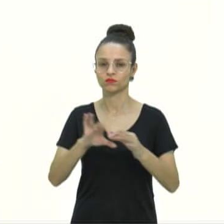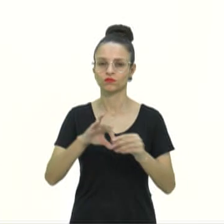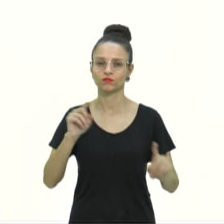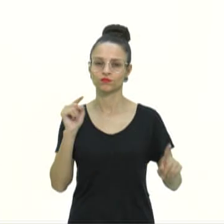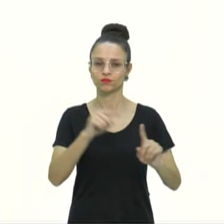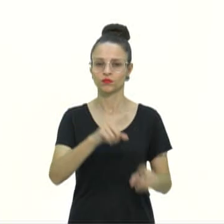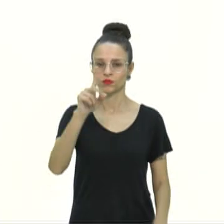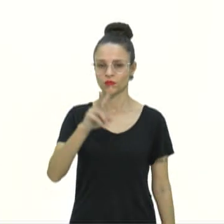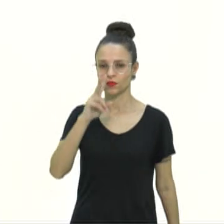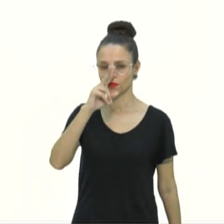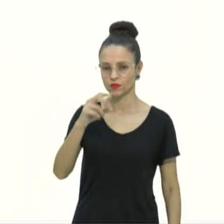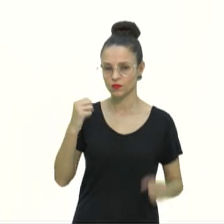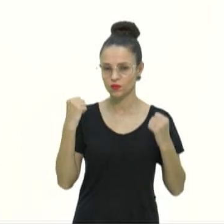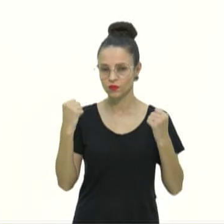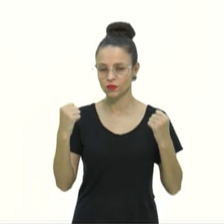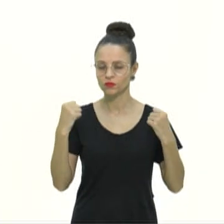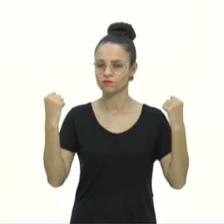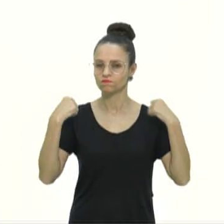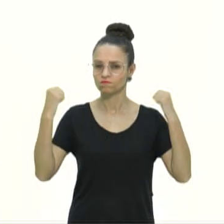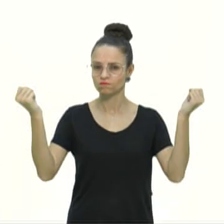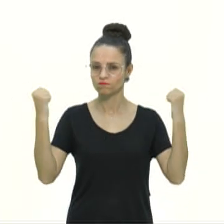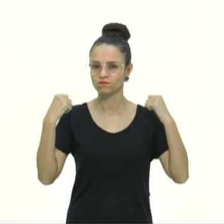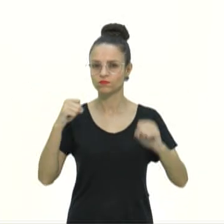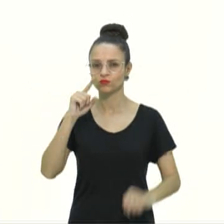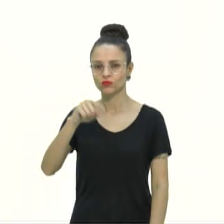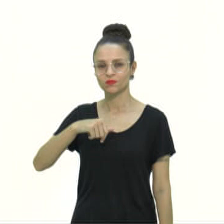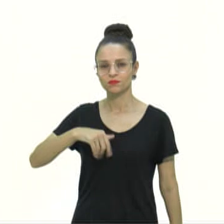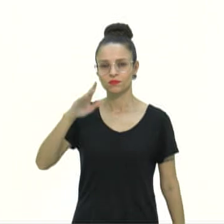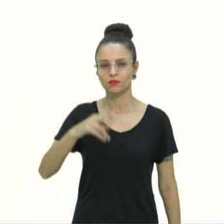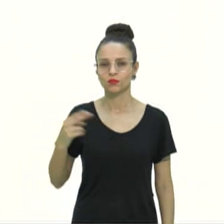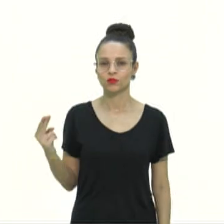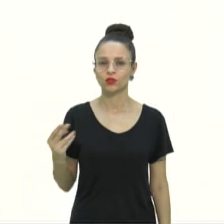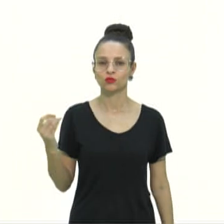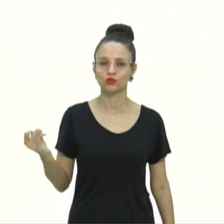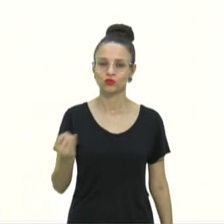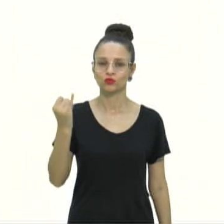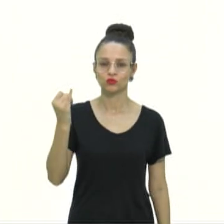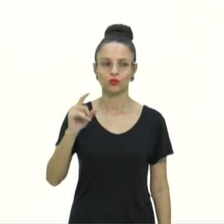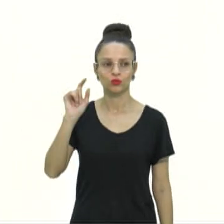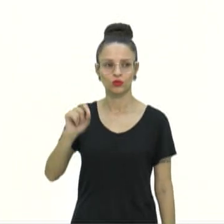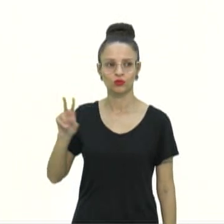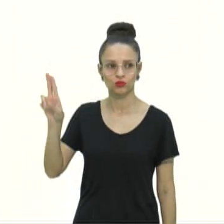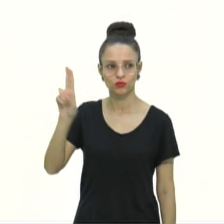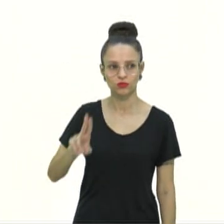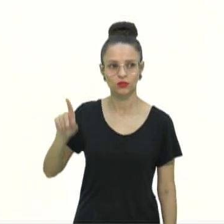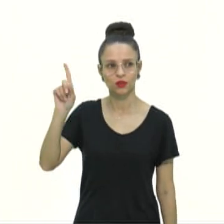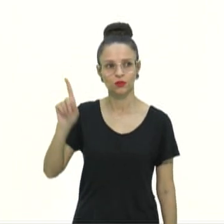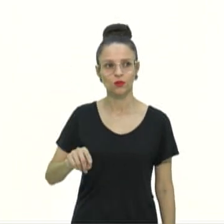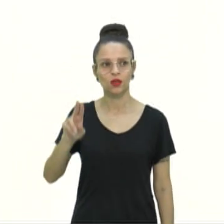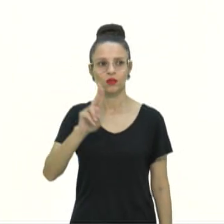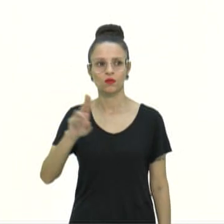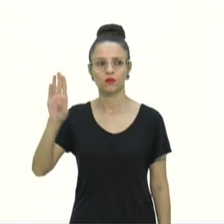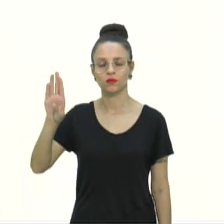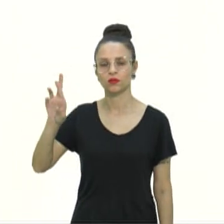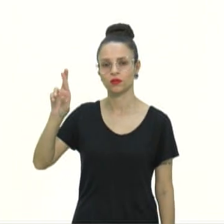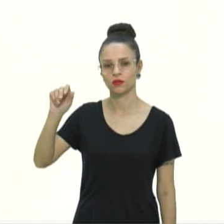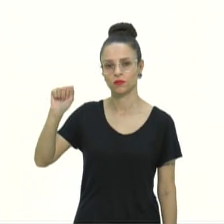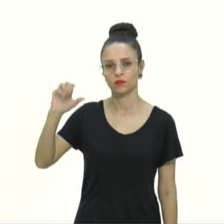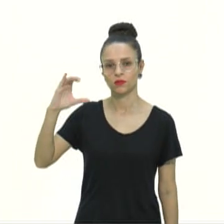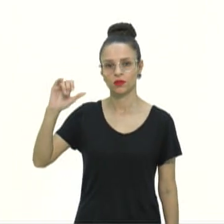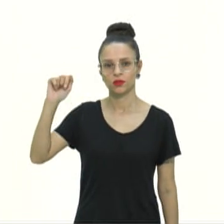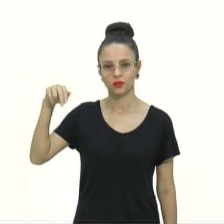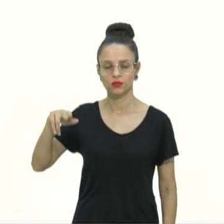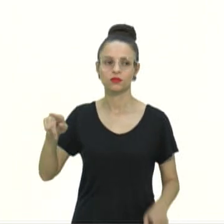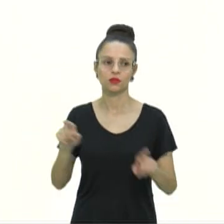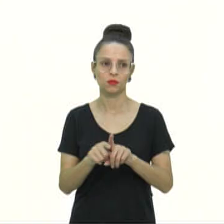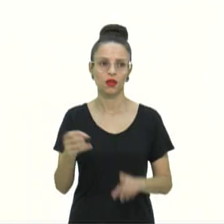na musculação ou no treinamento funcional, né, a técnica mais utilizada é o bracing. E alguns atletas também acabam utilizando a técnica do